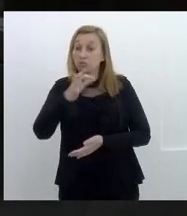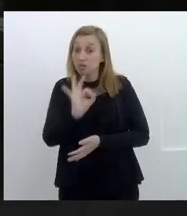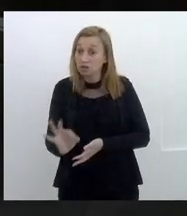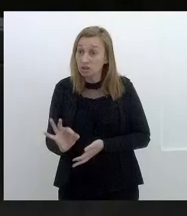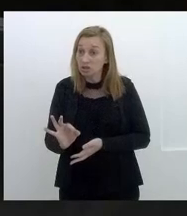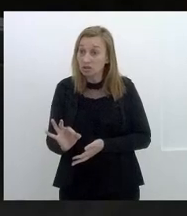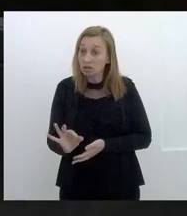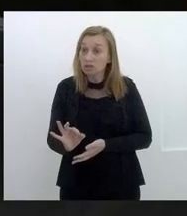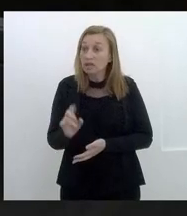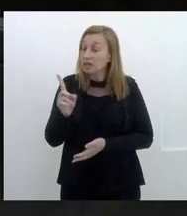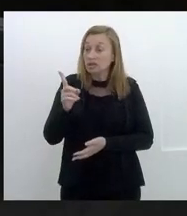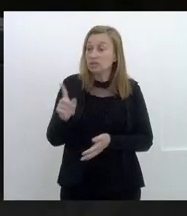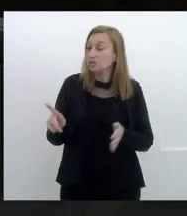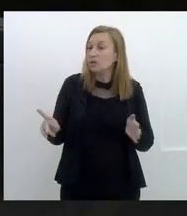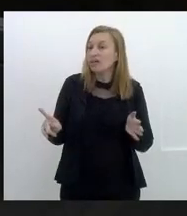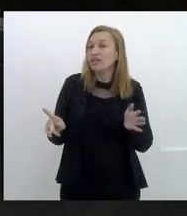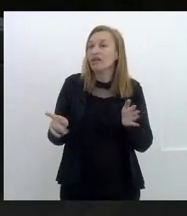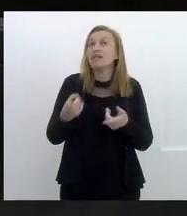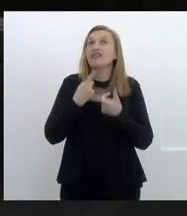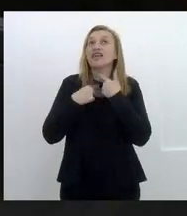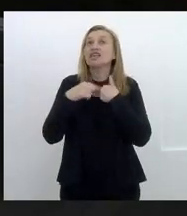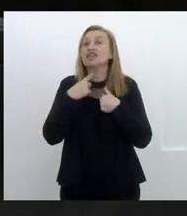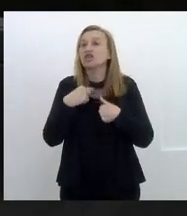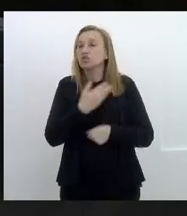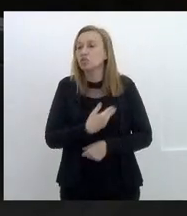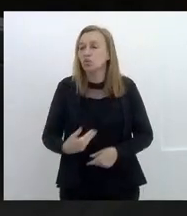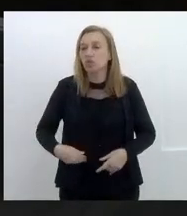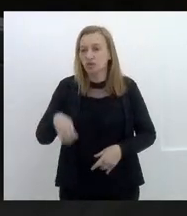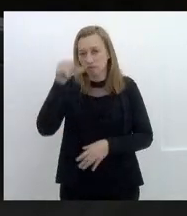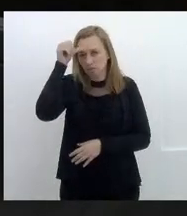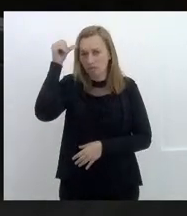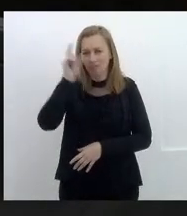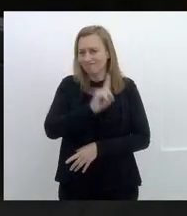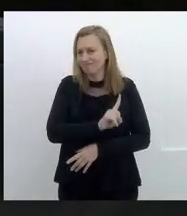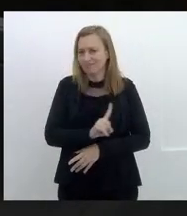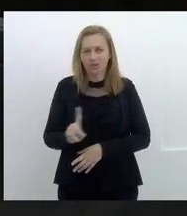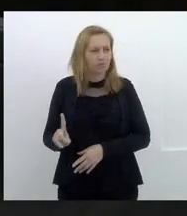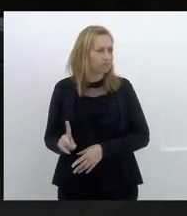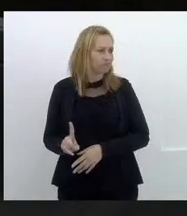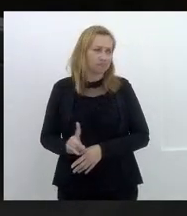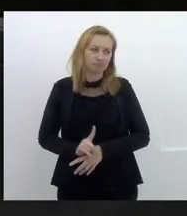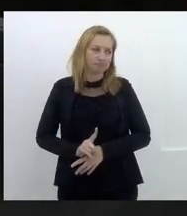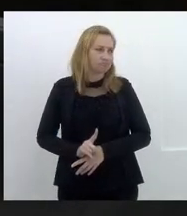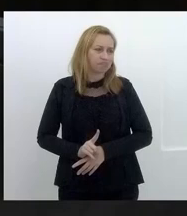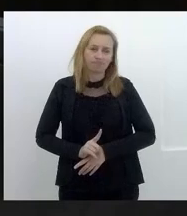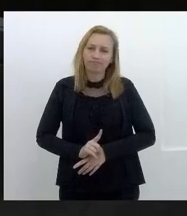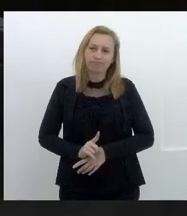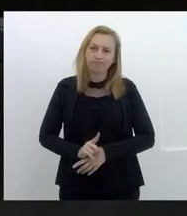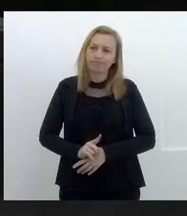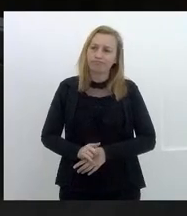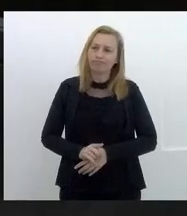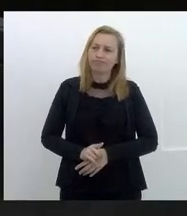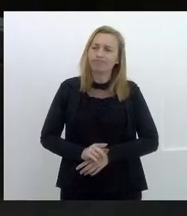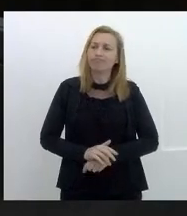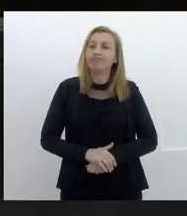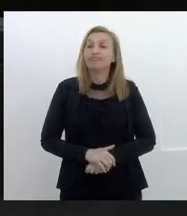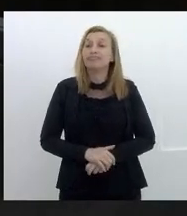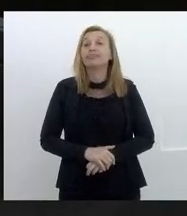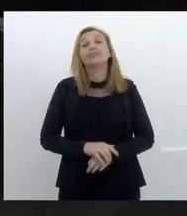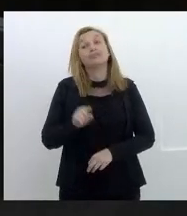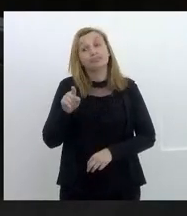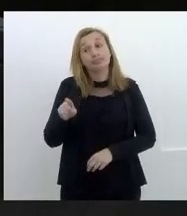isso aí não é uma vontade do governo Cláudio Castro e não é a vontade do Governo do Estado